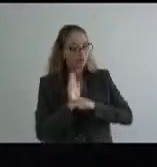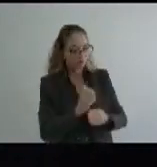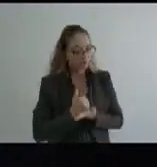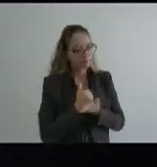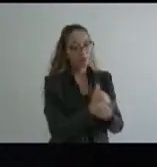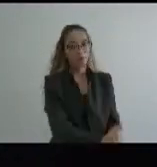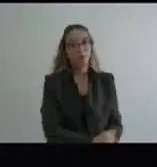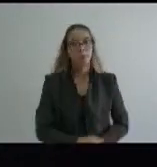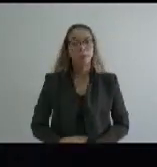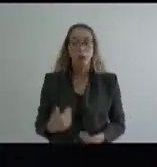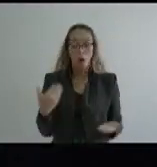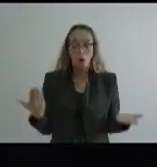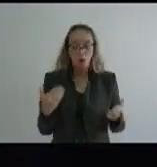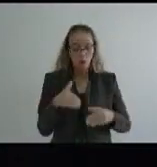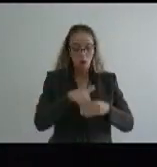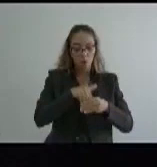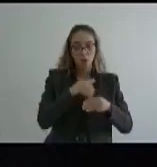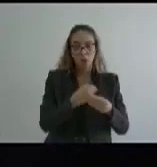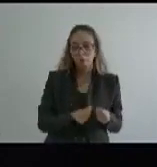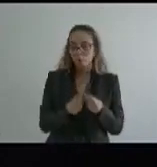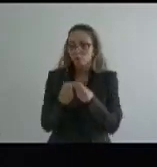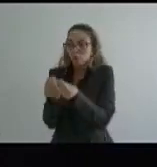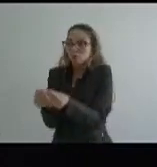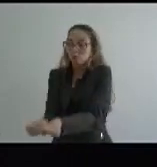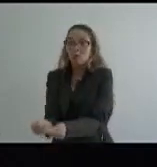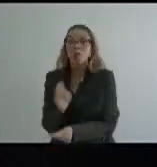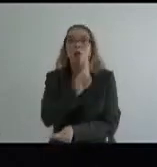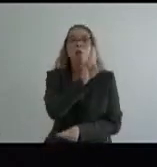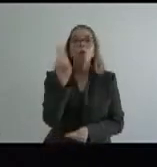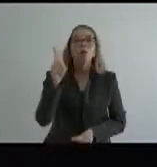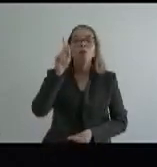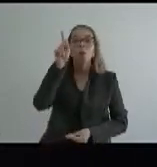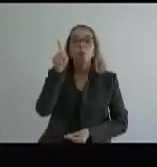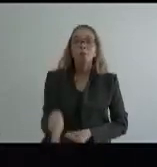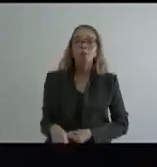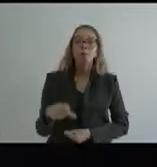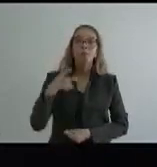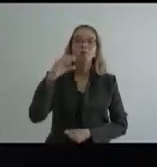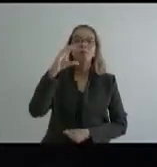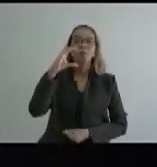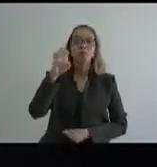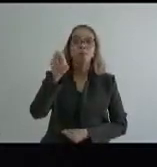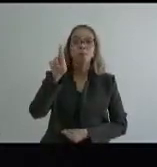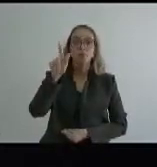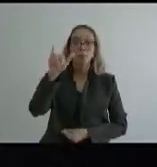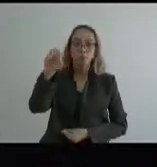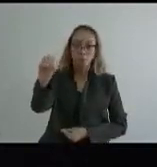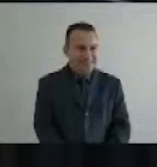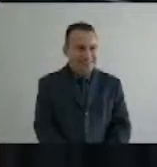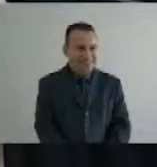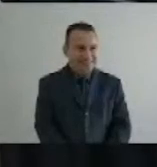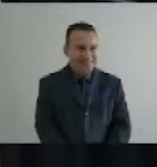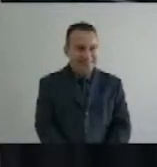e exitosa gestão para Vossa Excelência, em nome do presidente César Miola, em nome de toda a diretoria da Atricom, em nome de todo o